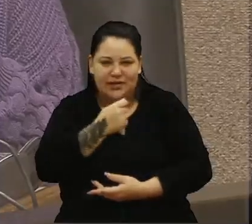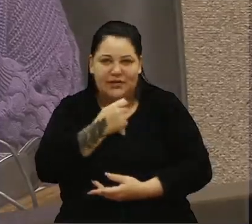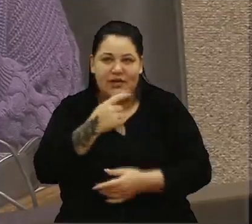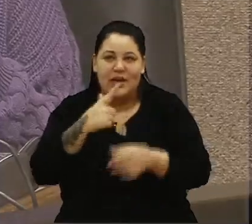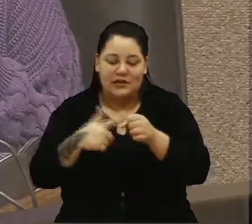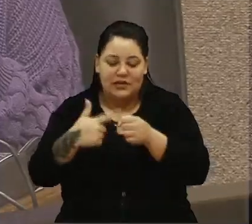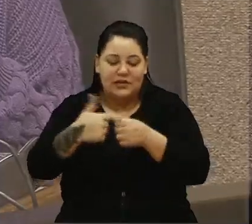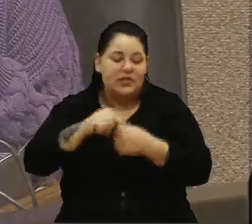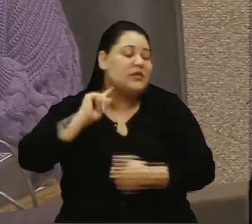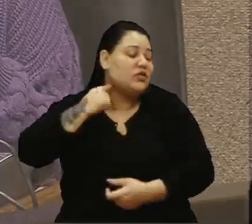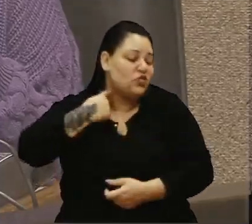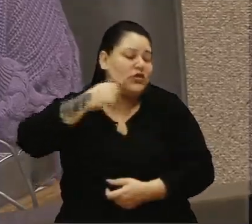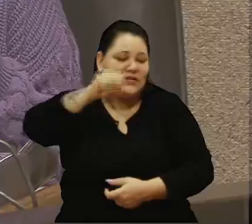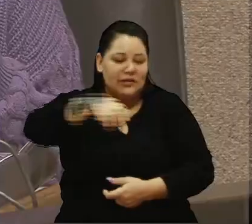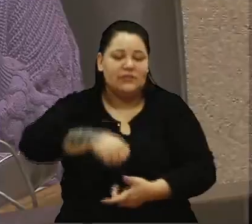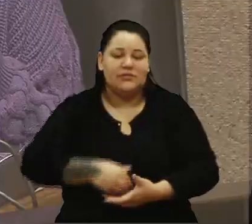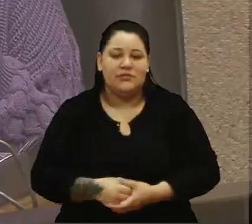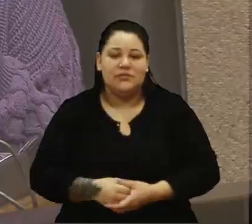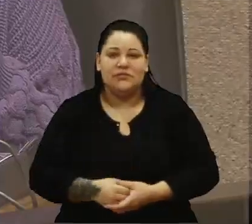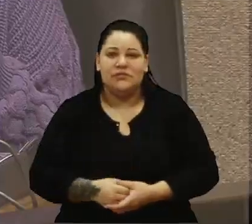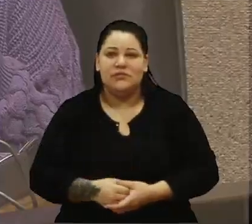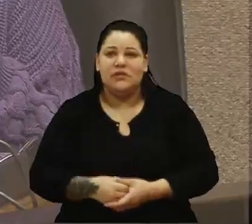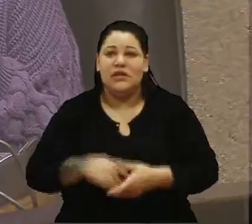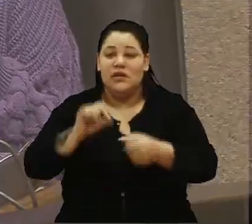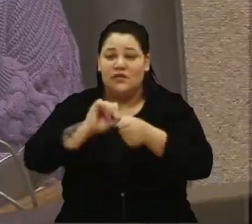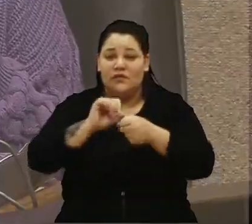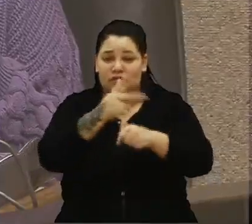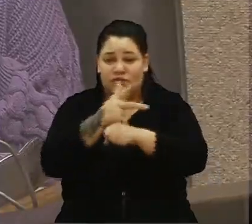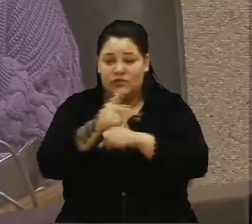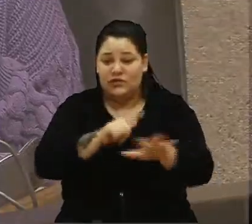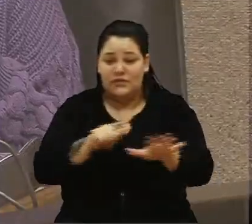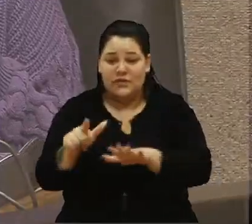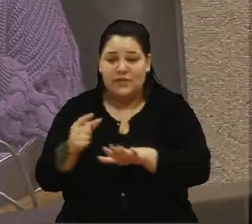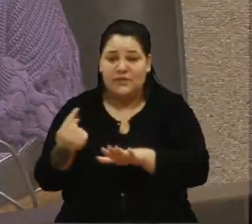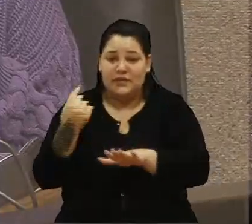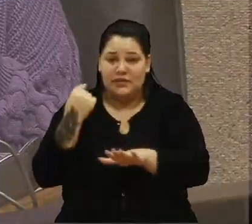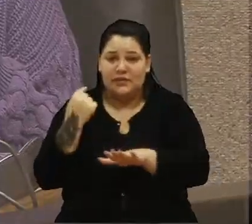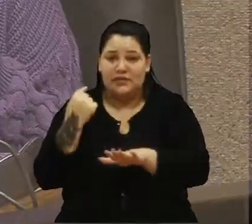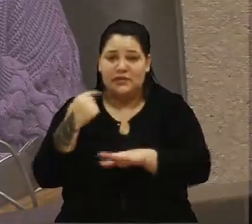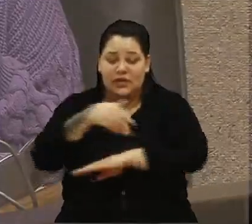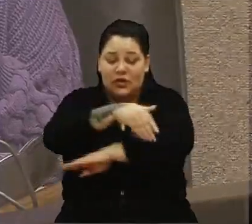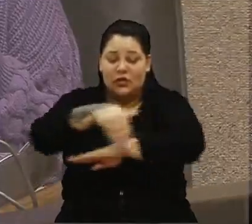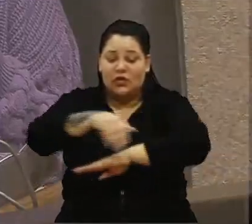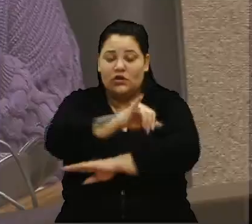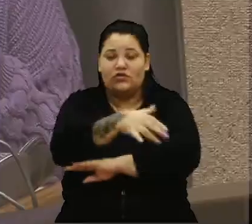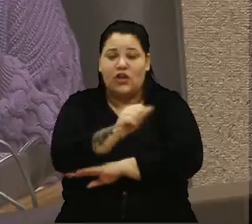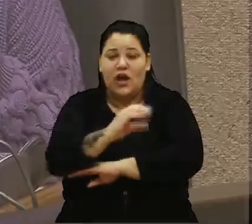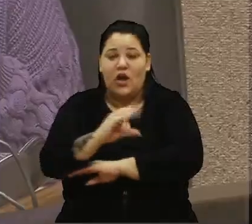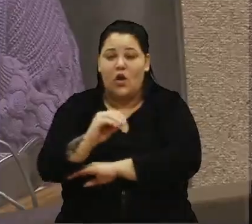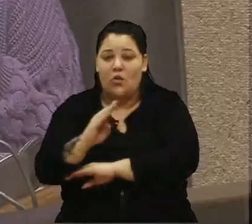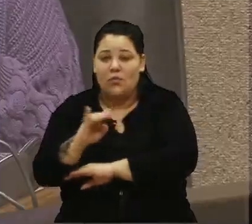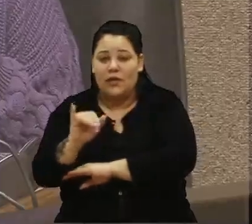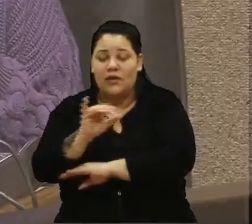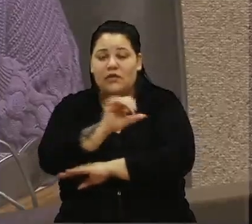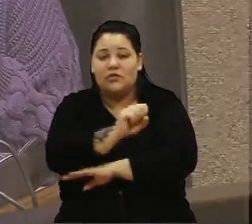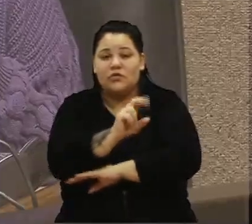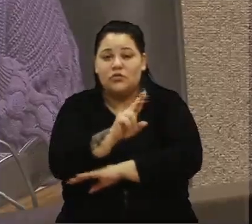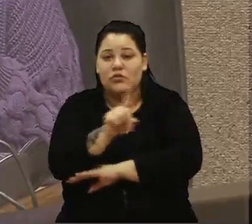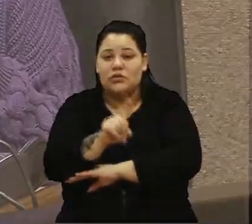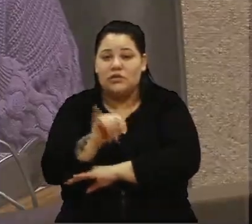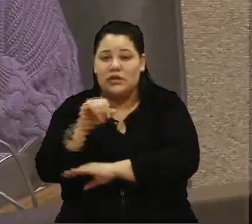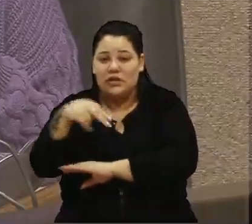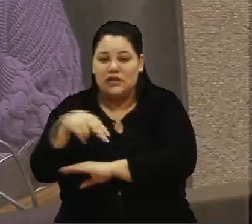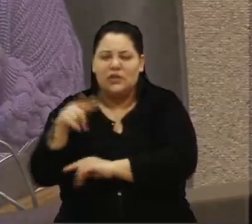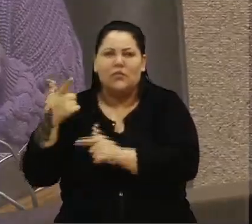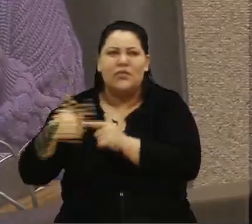suja, sim. E eu fiz um vídeo na semana passada sobre a Jacob Suzin. Problema que a gente levantou lá no ano passado,